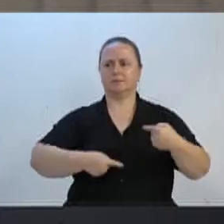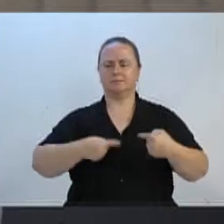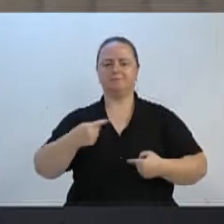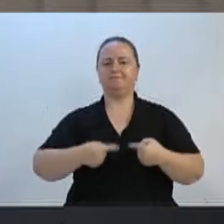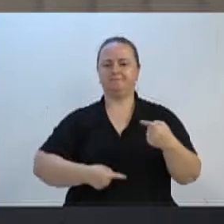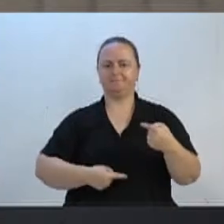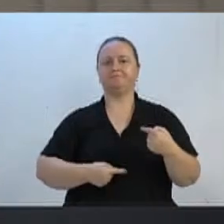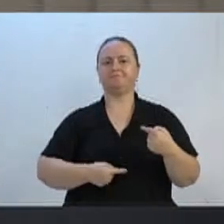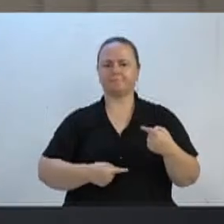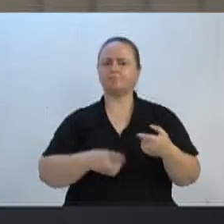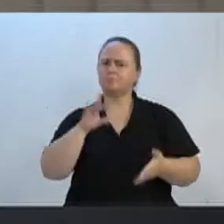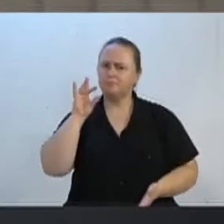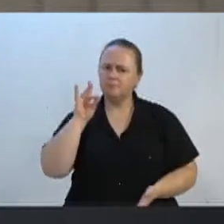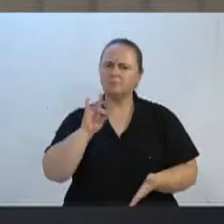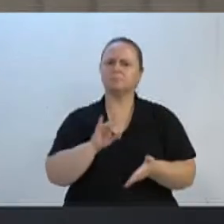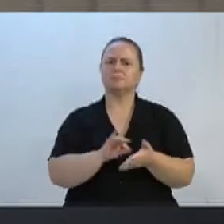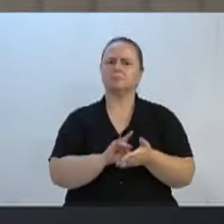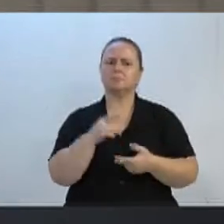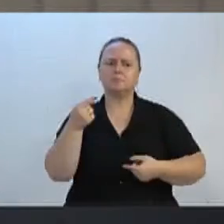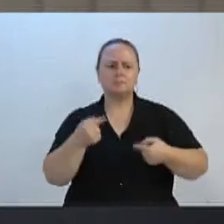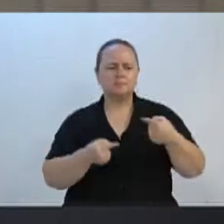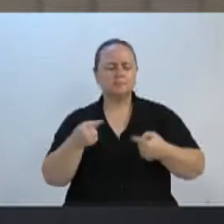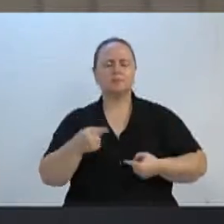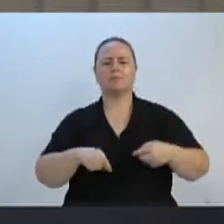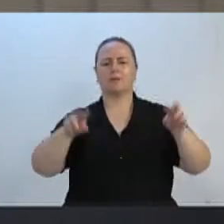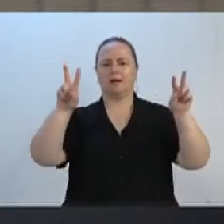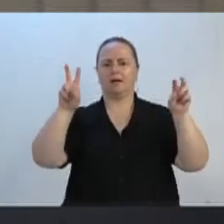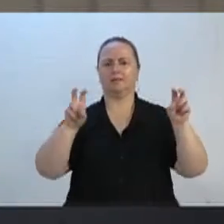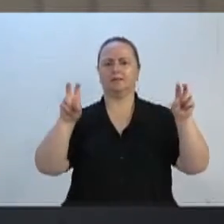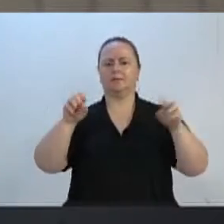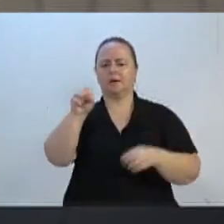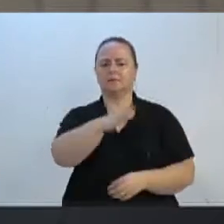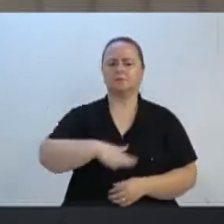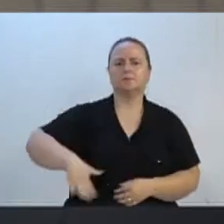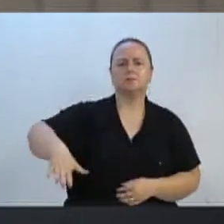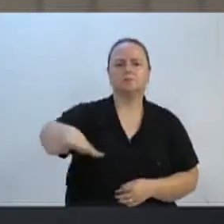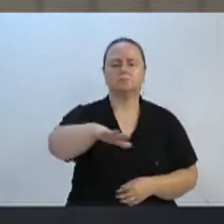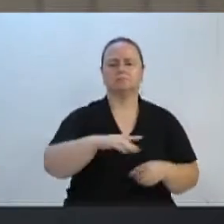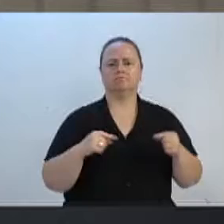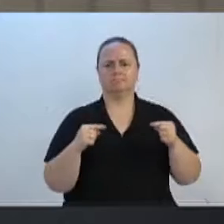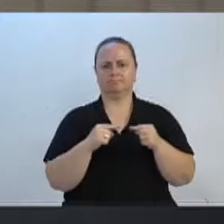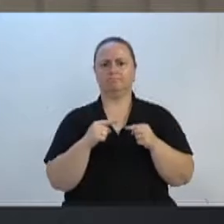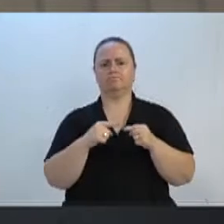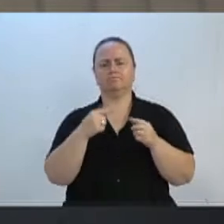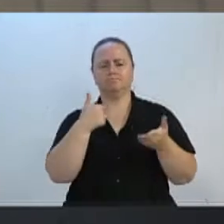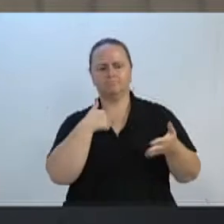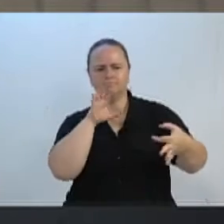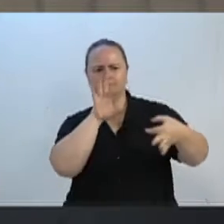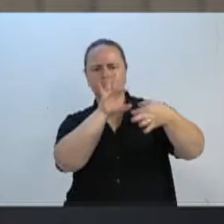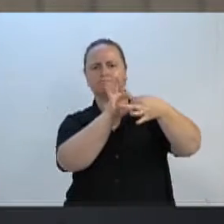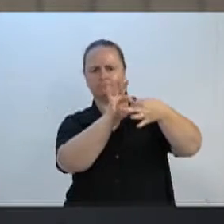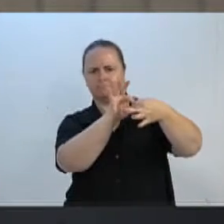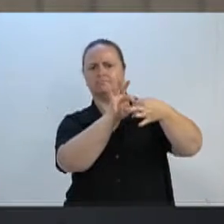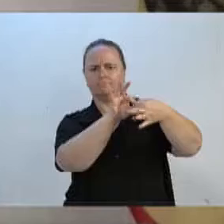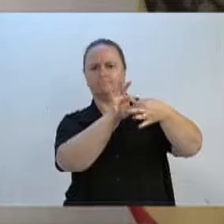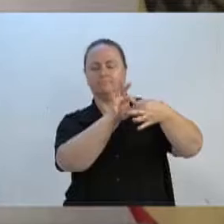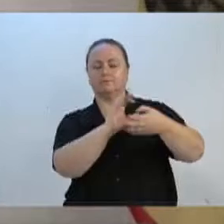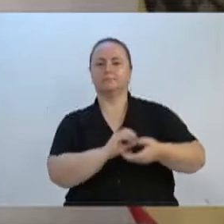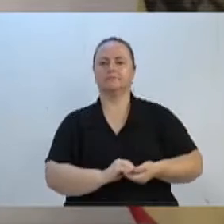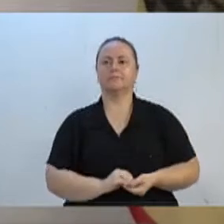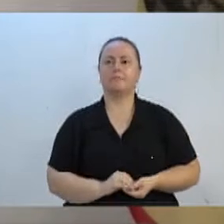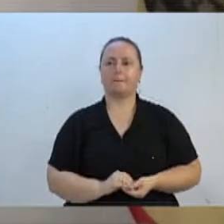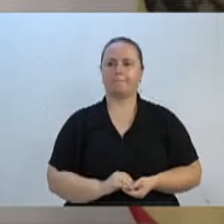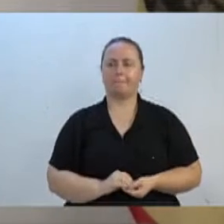realmente discuta os temas que a sociedade precisa. Parabéns para Vossa Excelência, conte comigo. Obrigado, vereador Caminha.